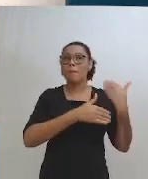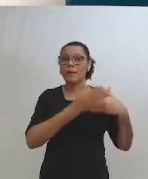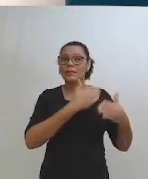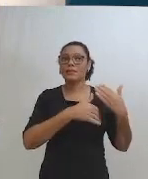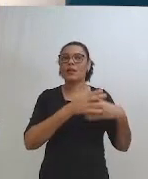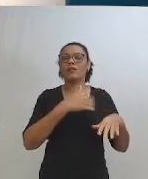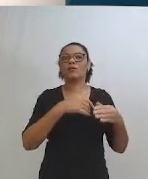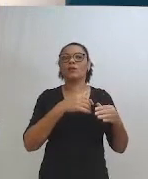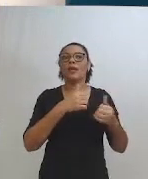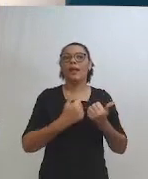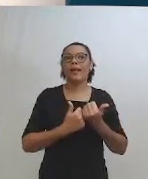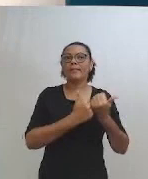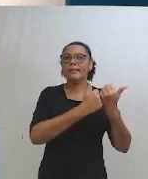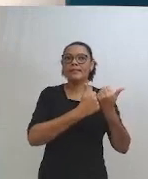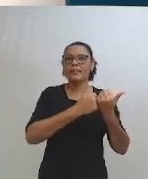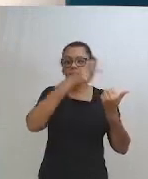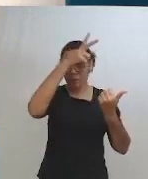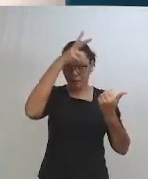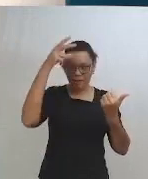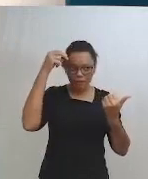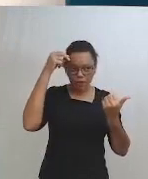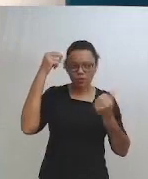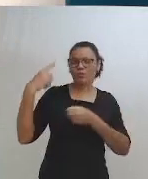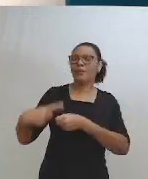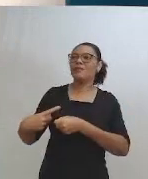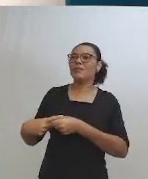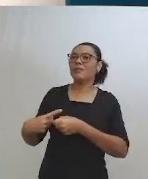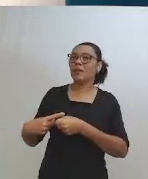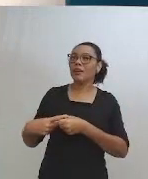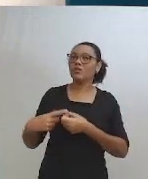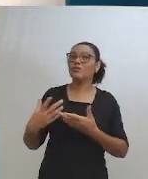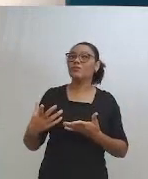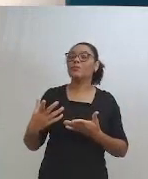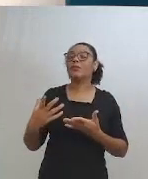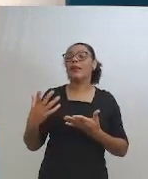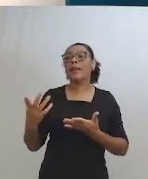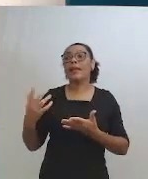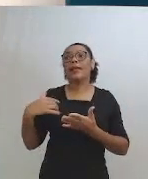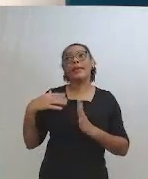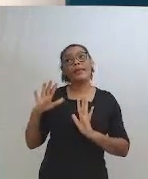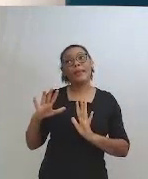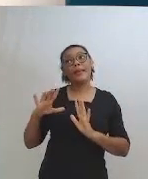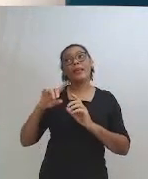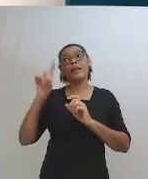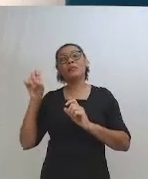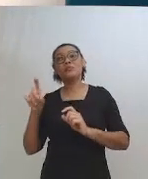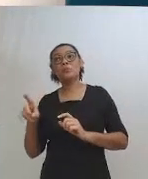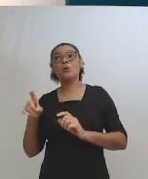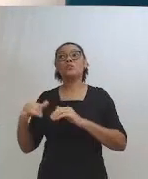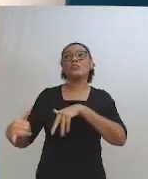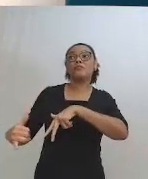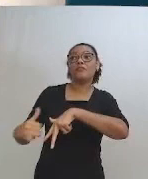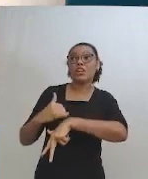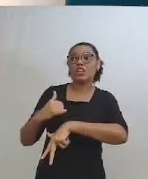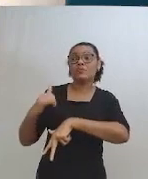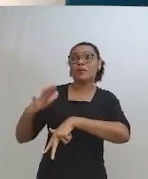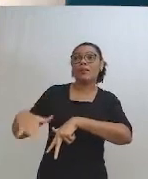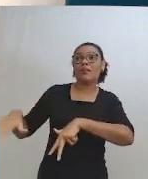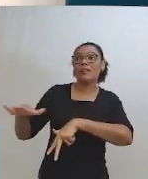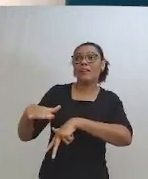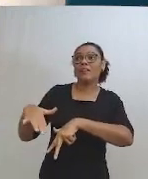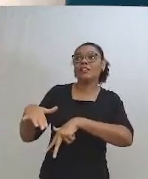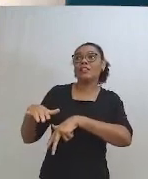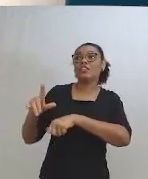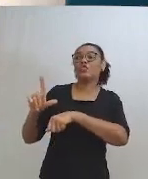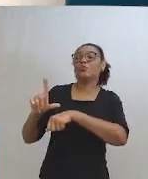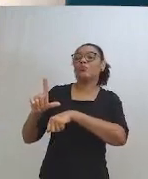Bahia, e a suposta vítima, um empresário do ramo de tintas, e naquela oportunidade